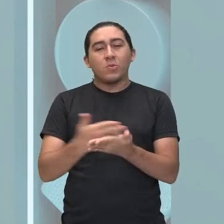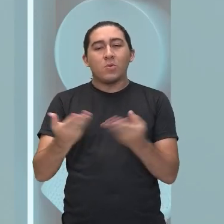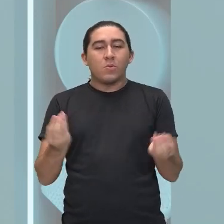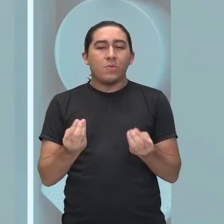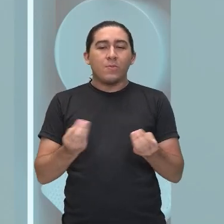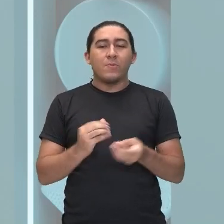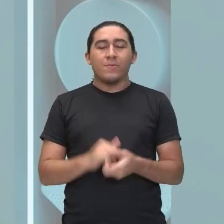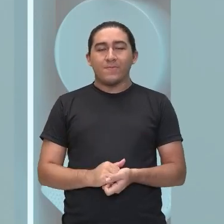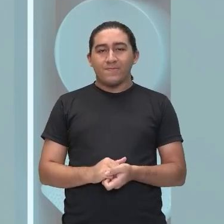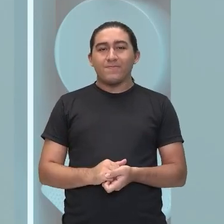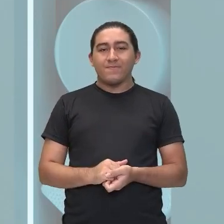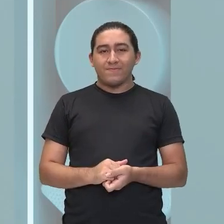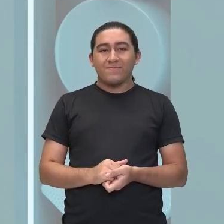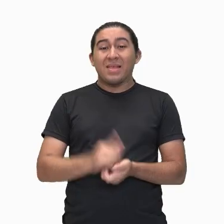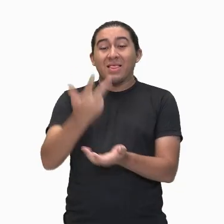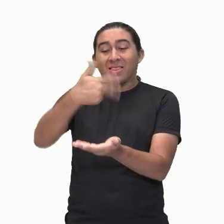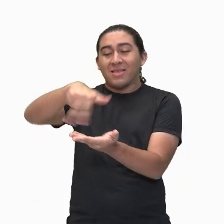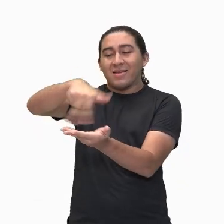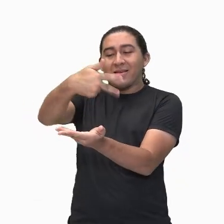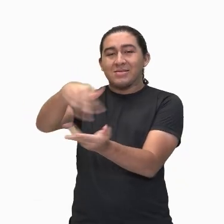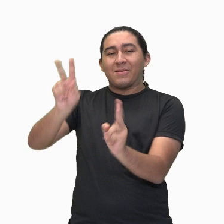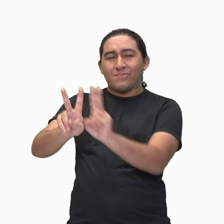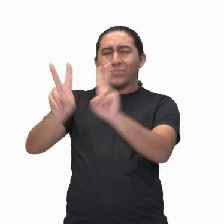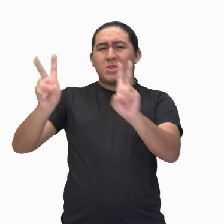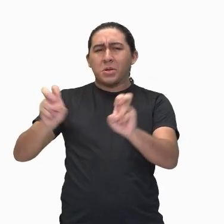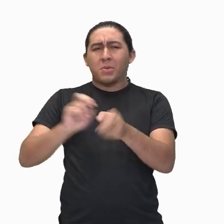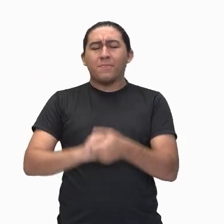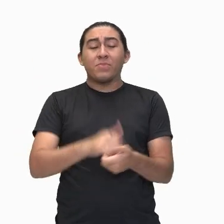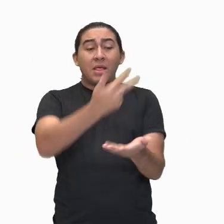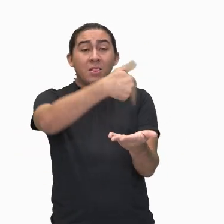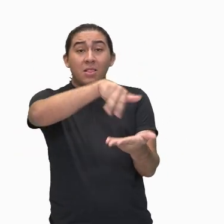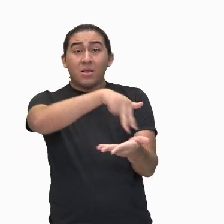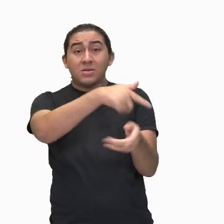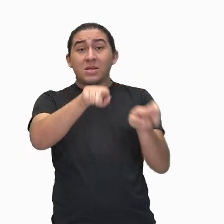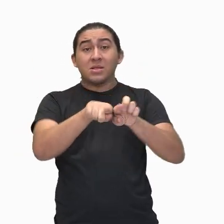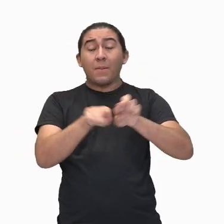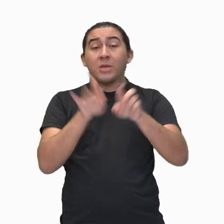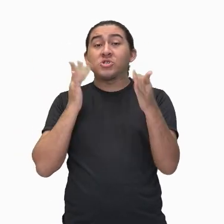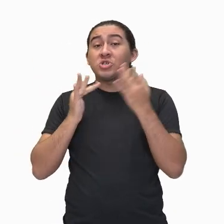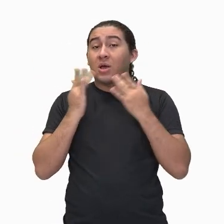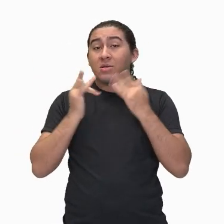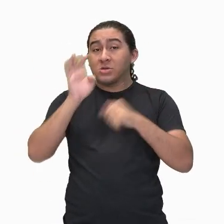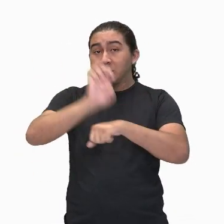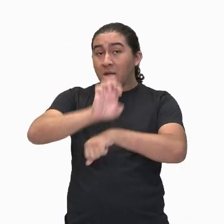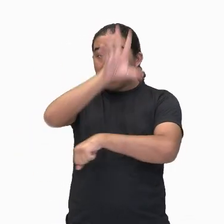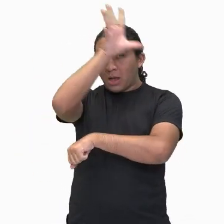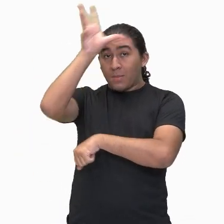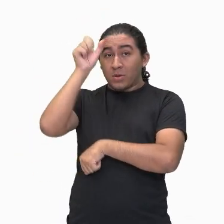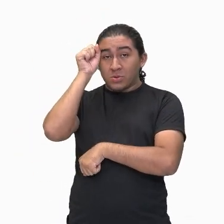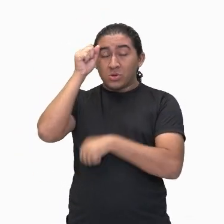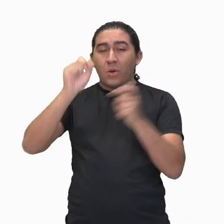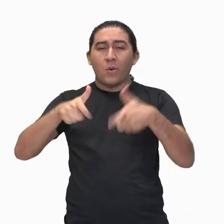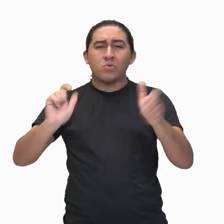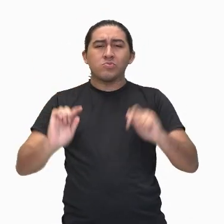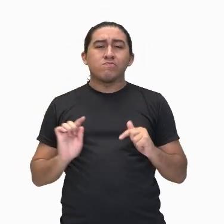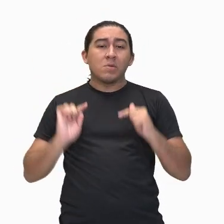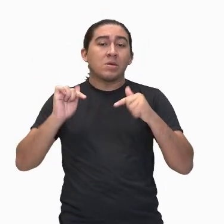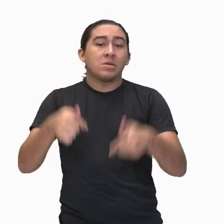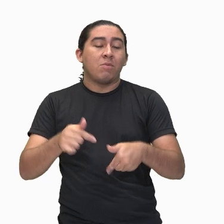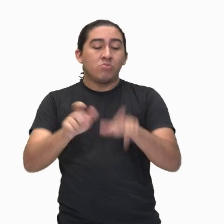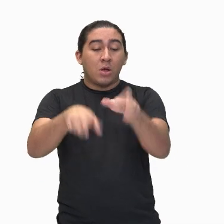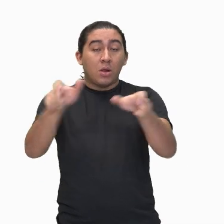com dança. A dança e o teatro amazonense em ações